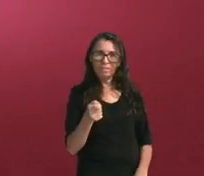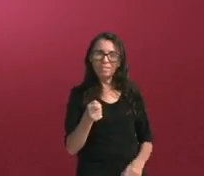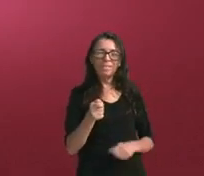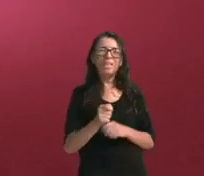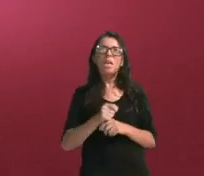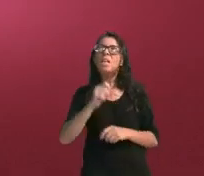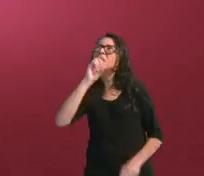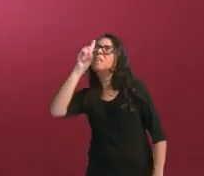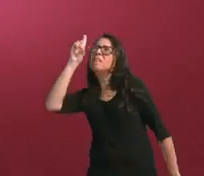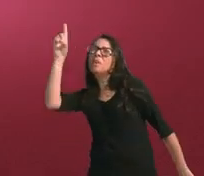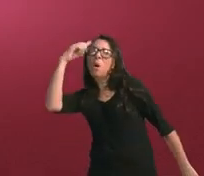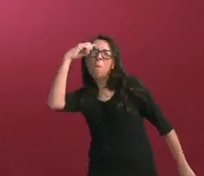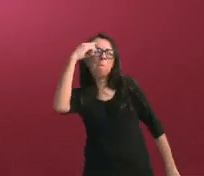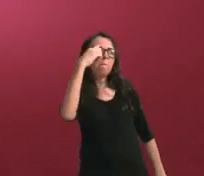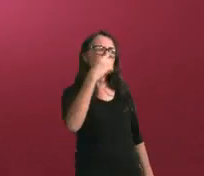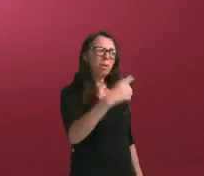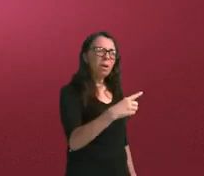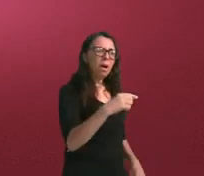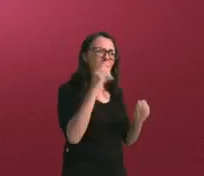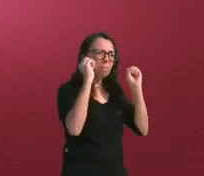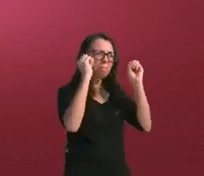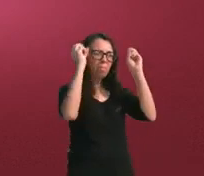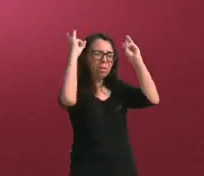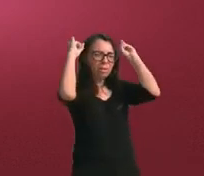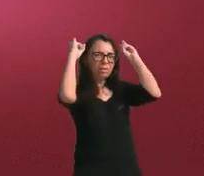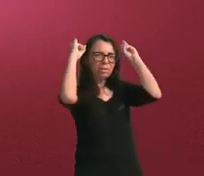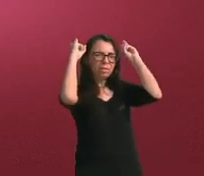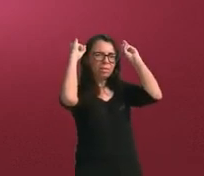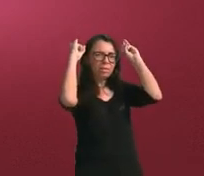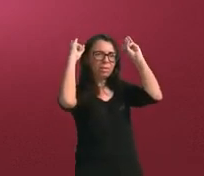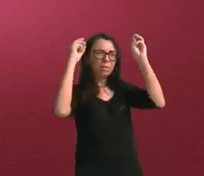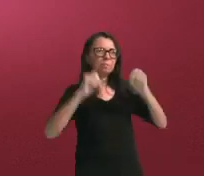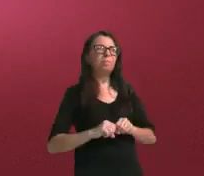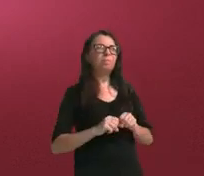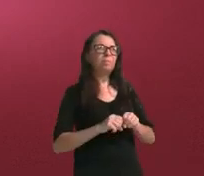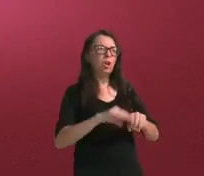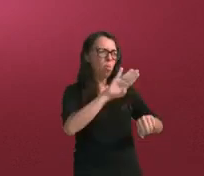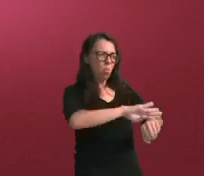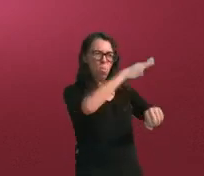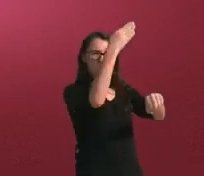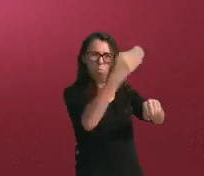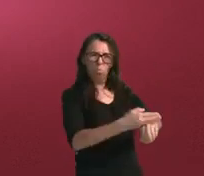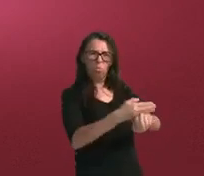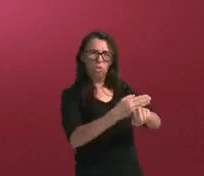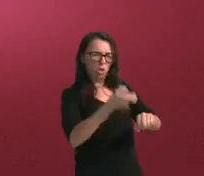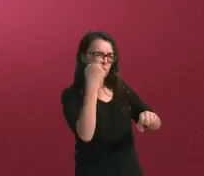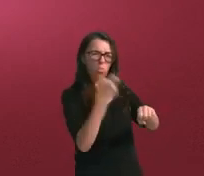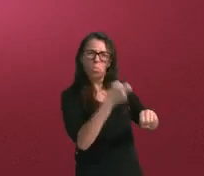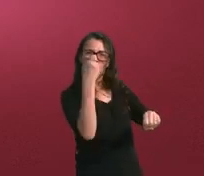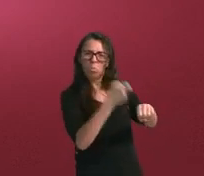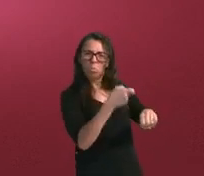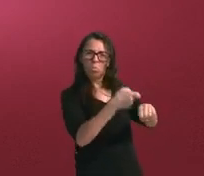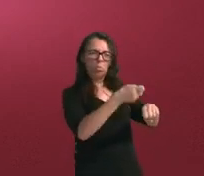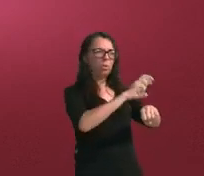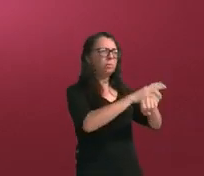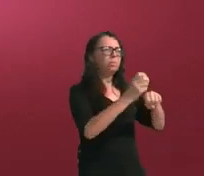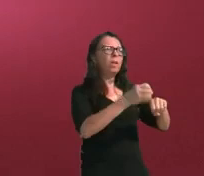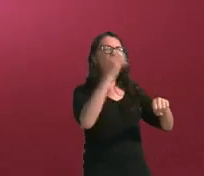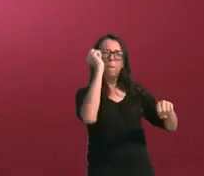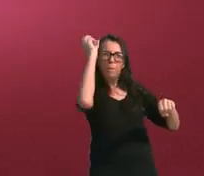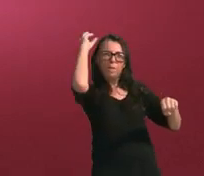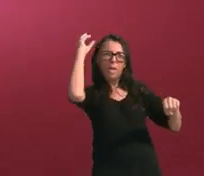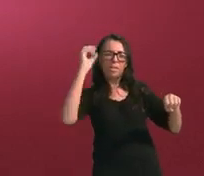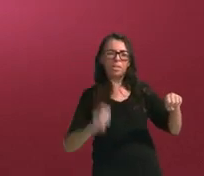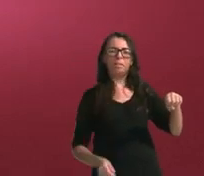rocha. Os irmãos podem ver essa passagem do capítulo 17 de Êxodo, do verso 1 ao